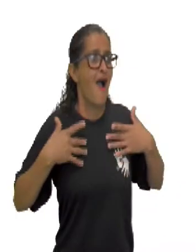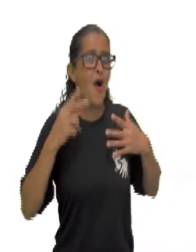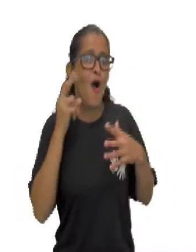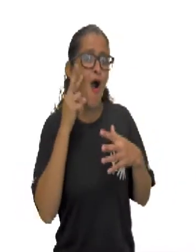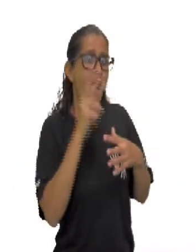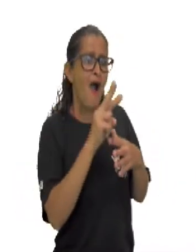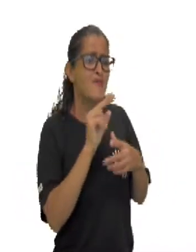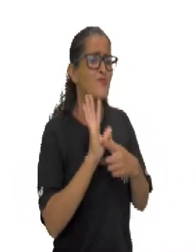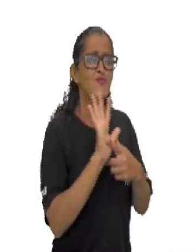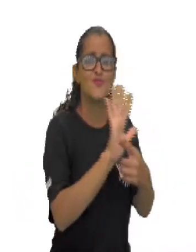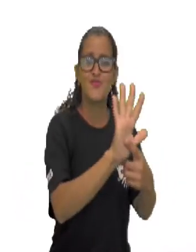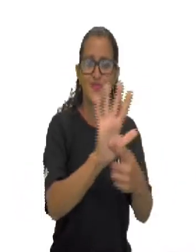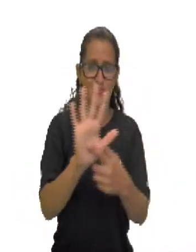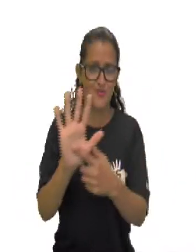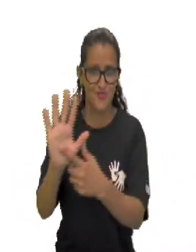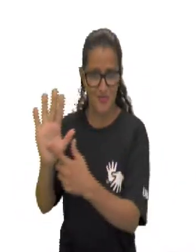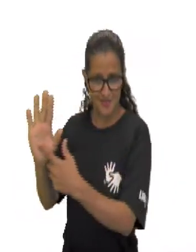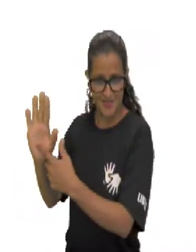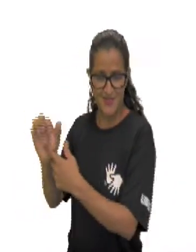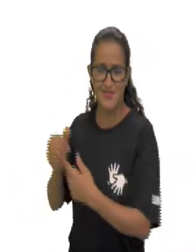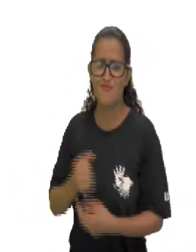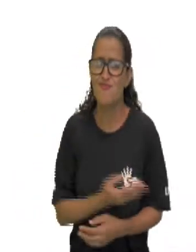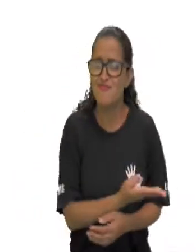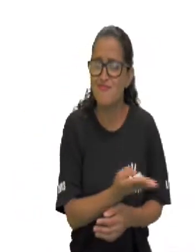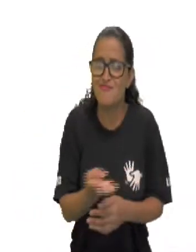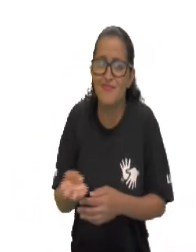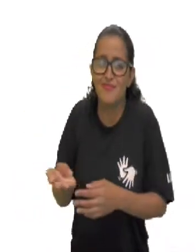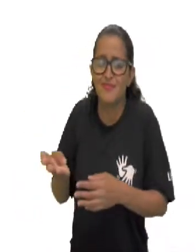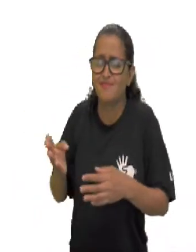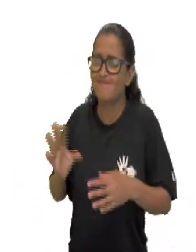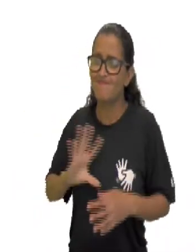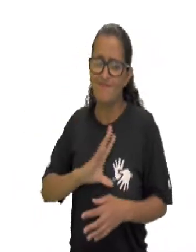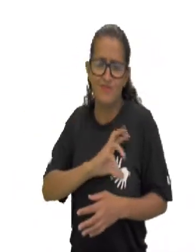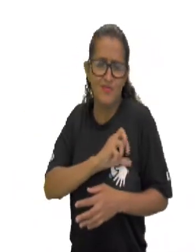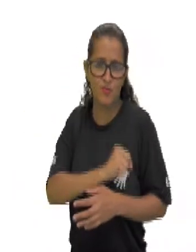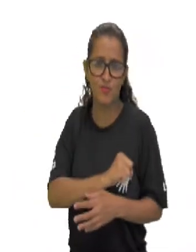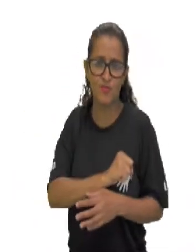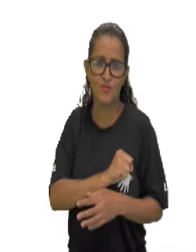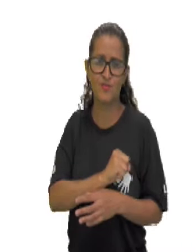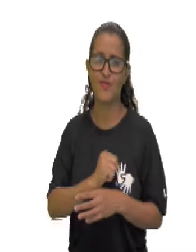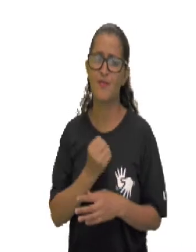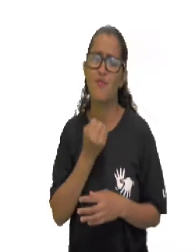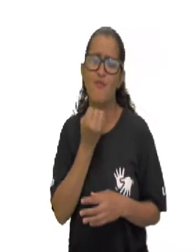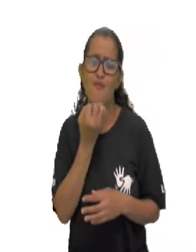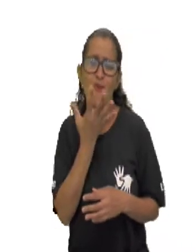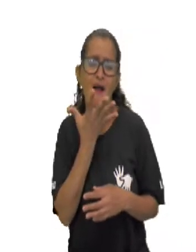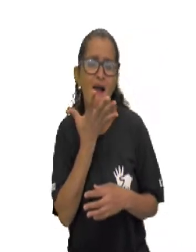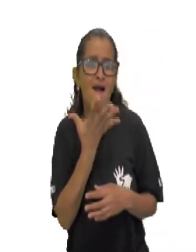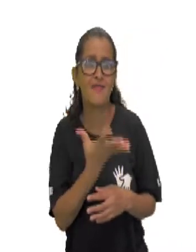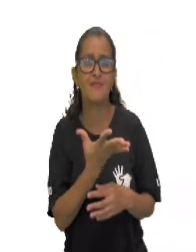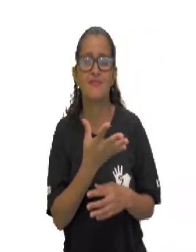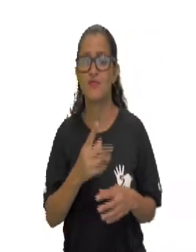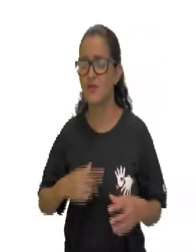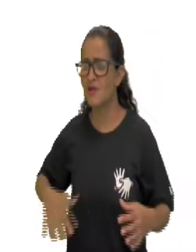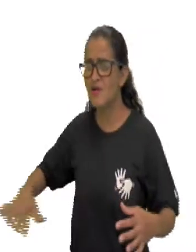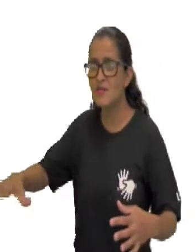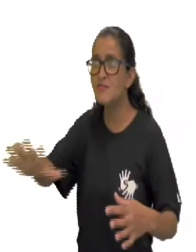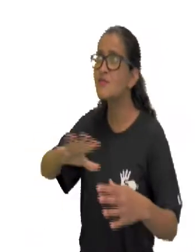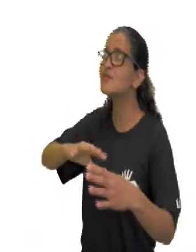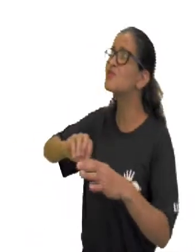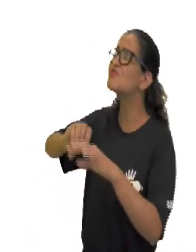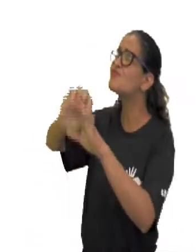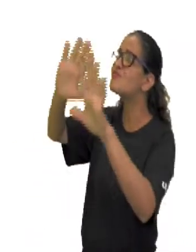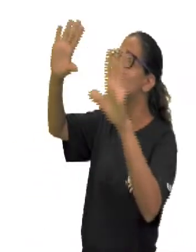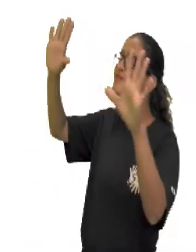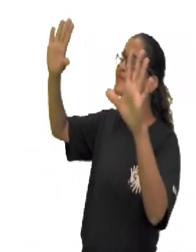estão explorando amor, estão falando de coisas boas. Podem ver em volta que o espaço aberto